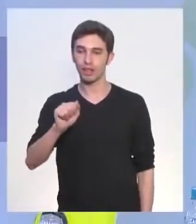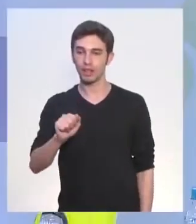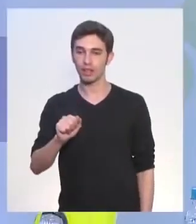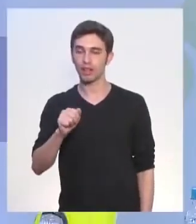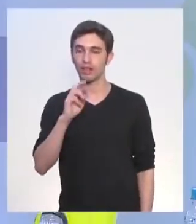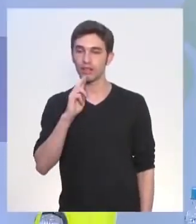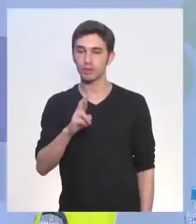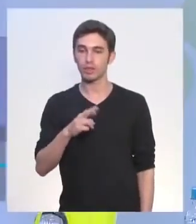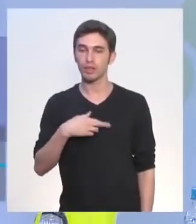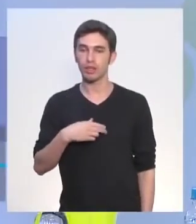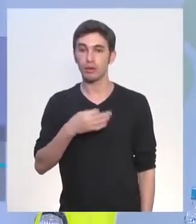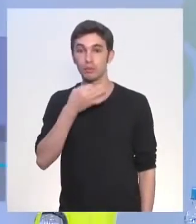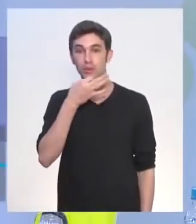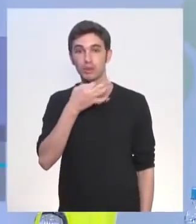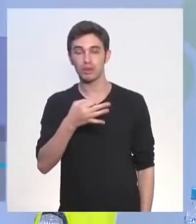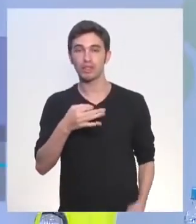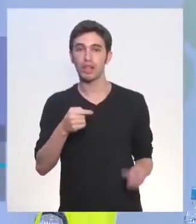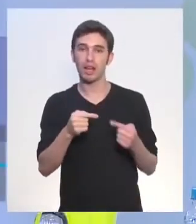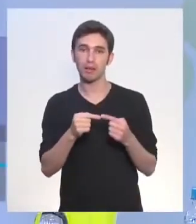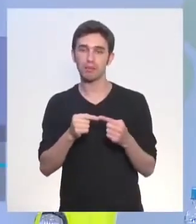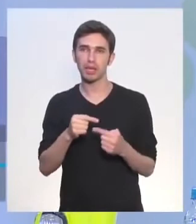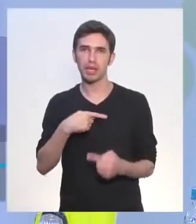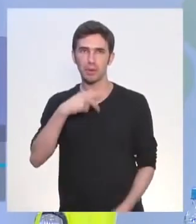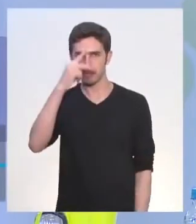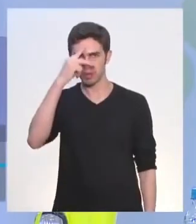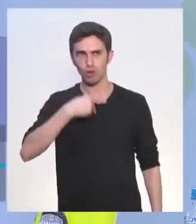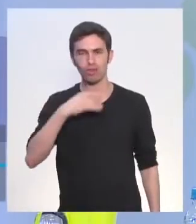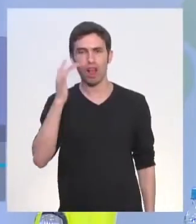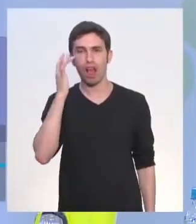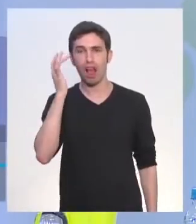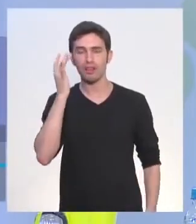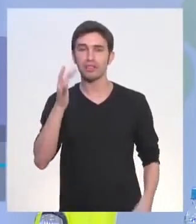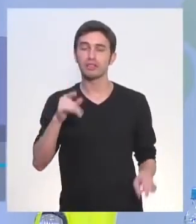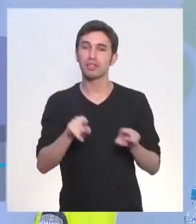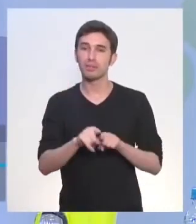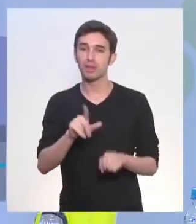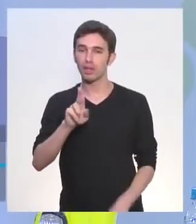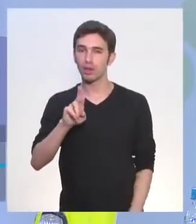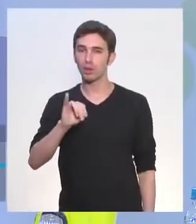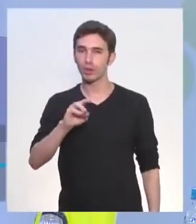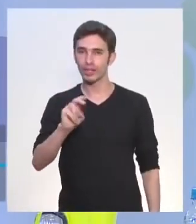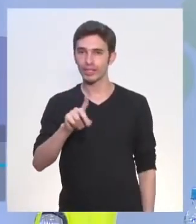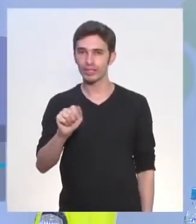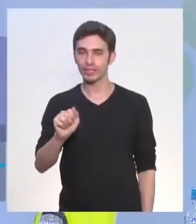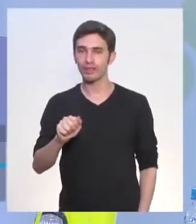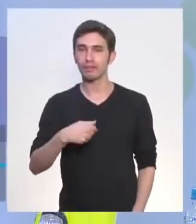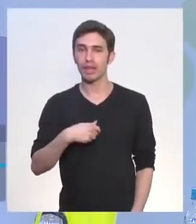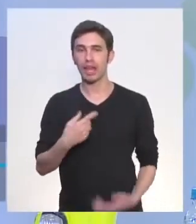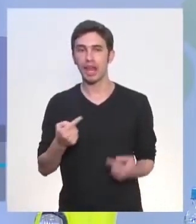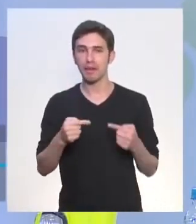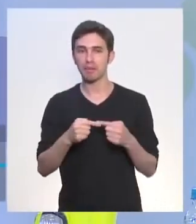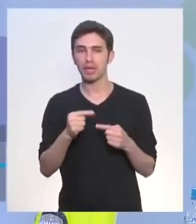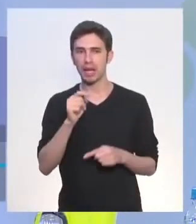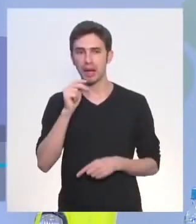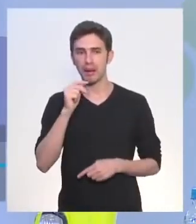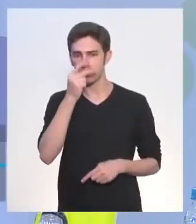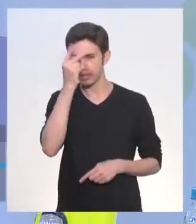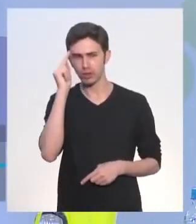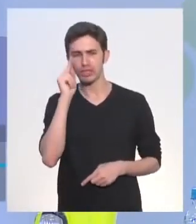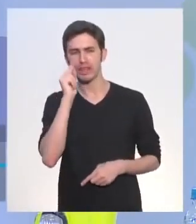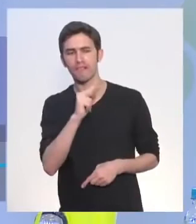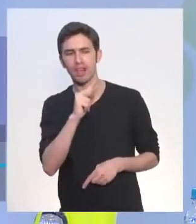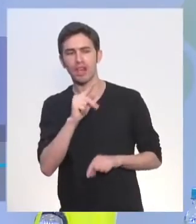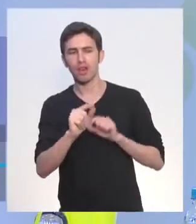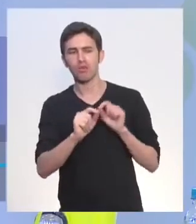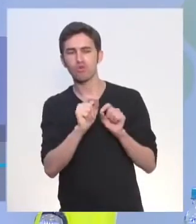colocou: ponto de vista é uma opinião pessoal. A Luísa: como a pessoa vê algo.